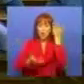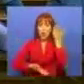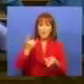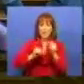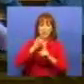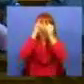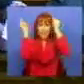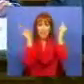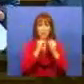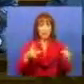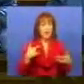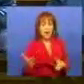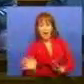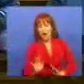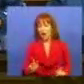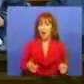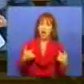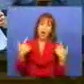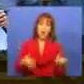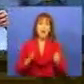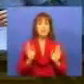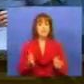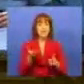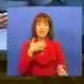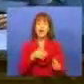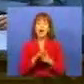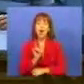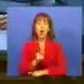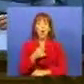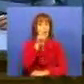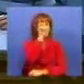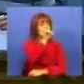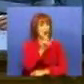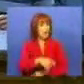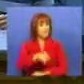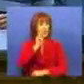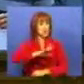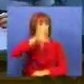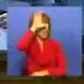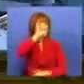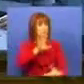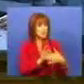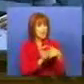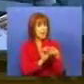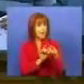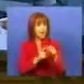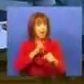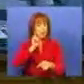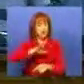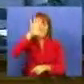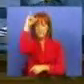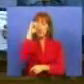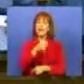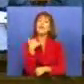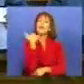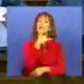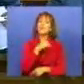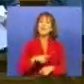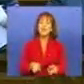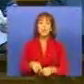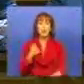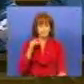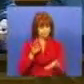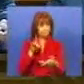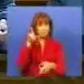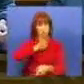internacionais. Não. Aquilo que temos que utilizar são as palavras da Sra. Ministra. E a Sra. Ministra está feliz. A Sra. Ministra